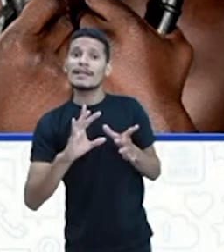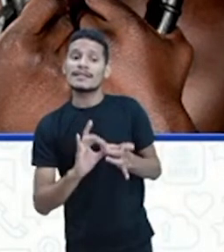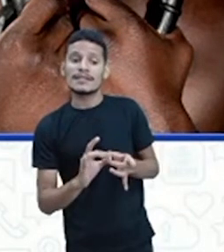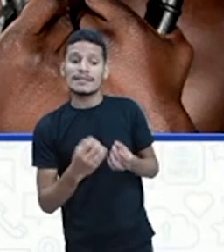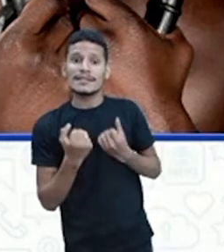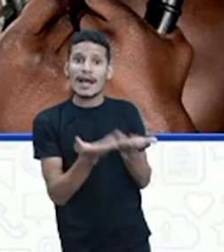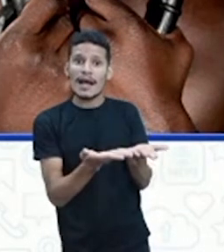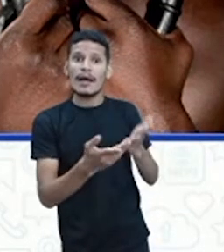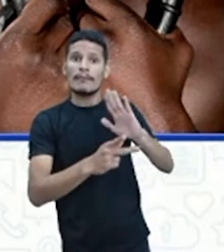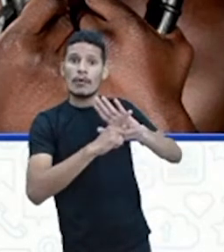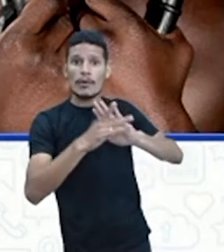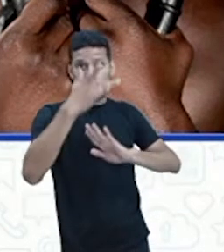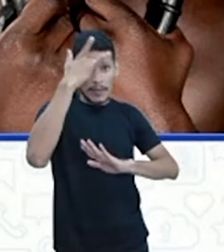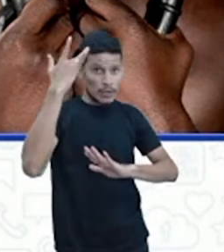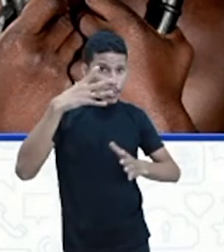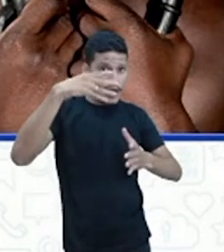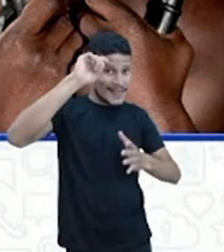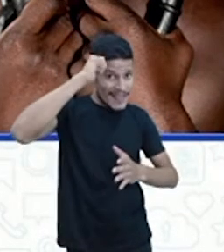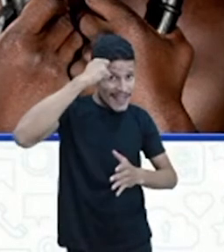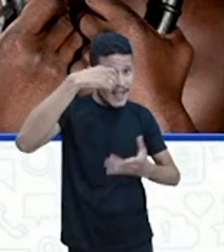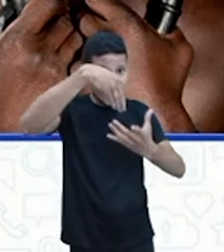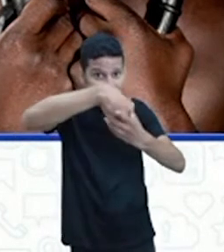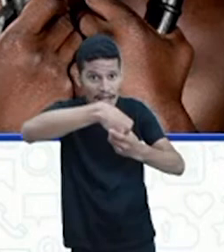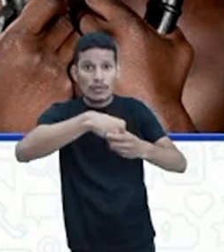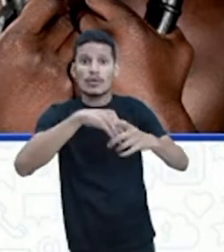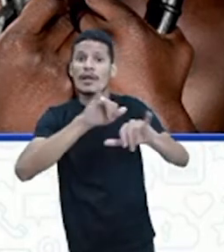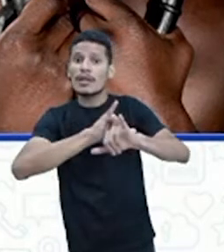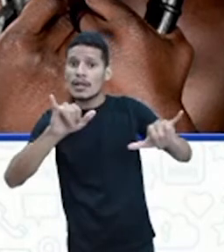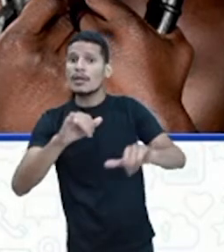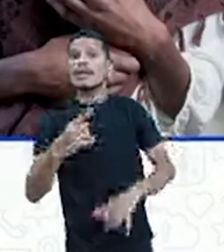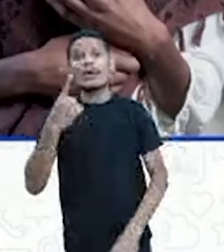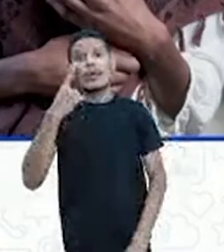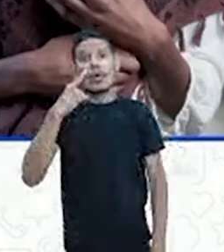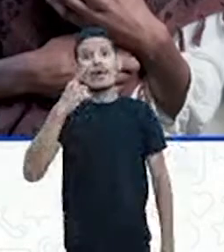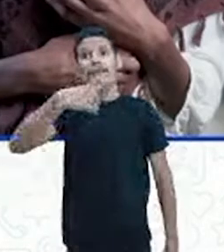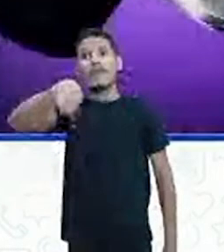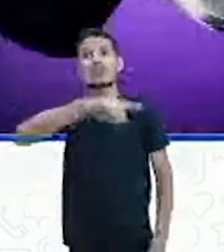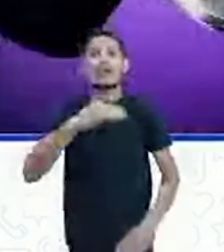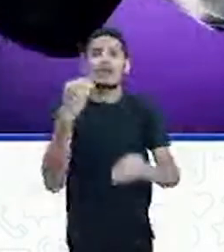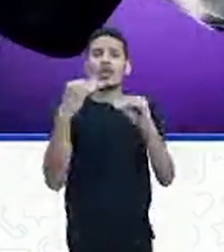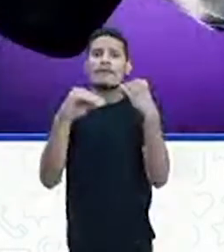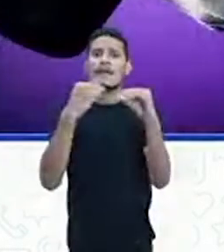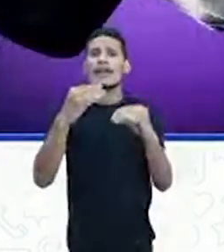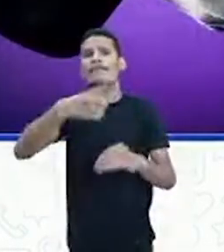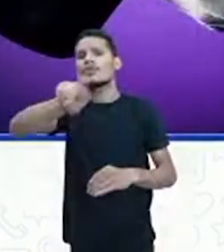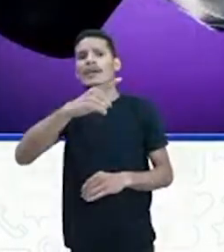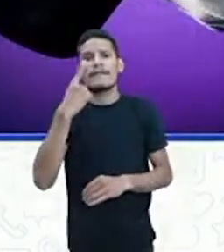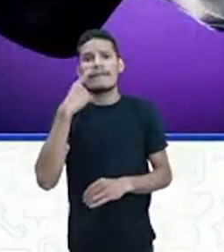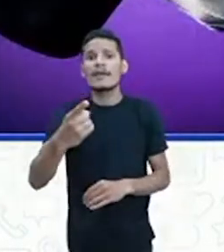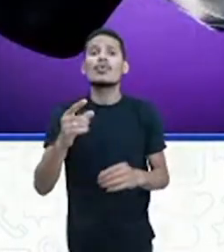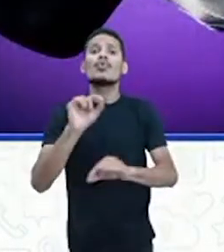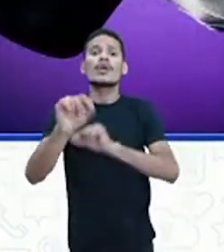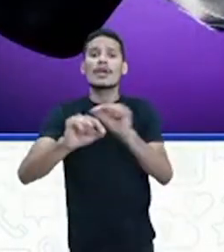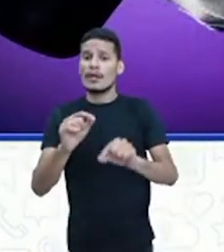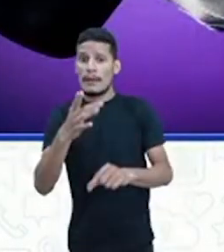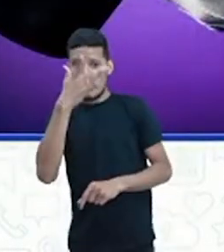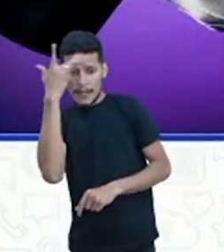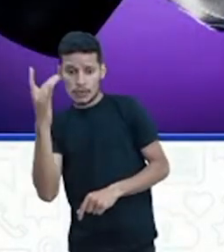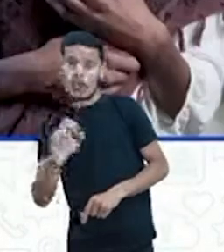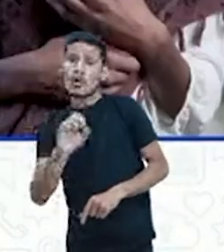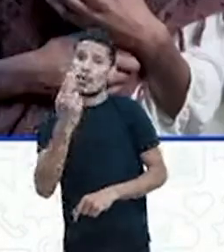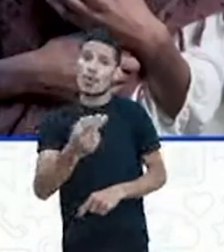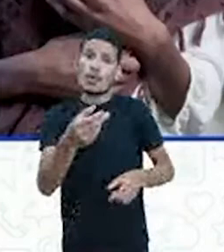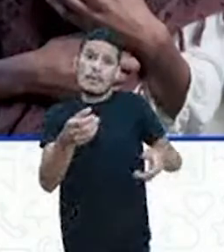pessoas negras na mídia. Então, nas novelas, você geralmente vai ver a pessoa negra ou no papel do